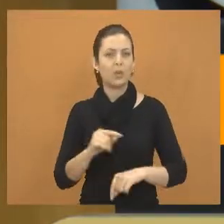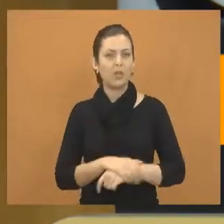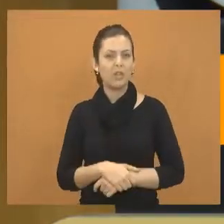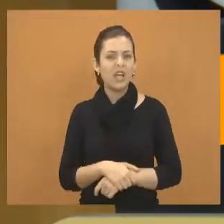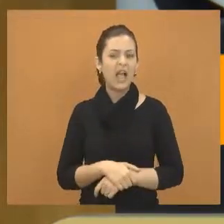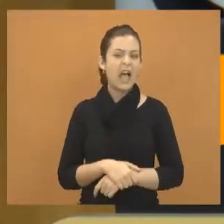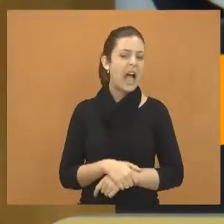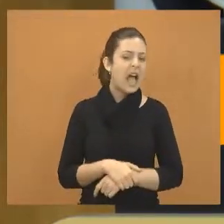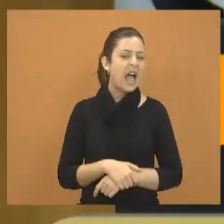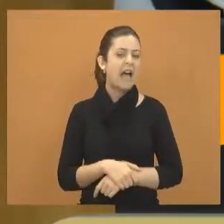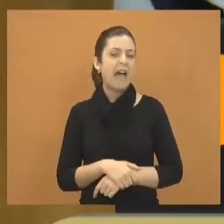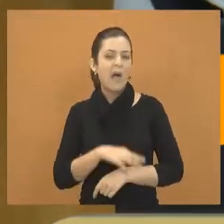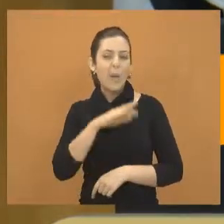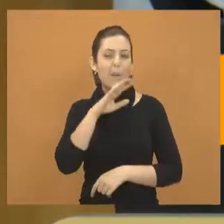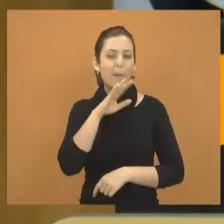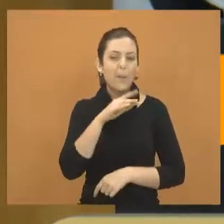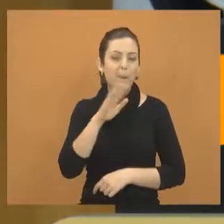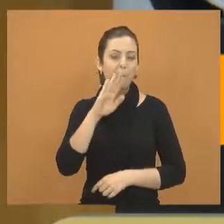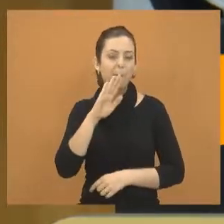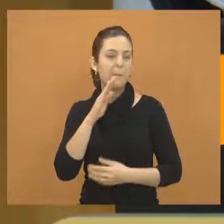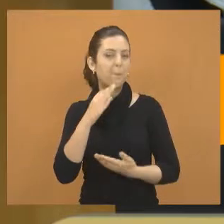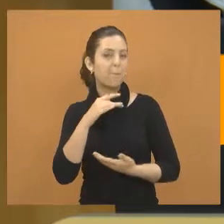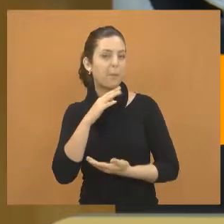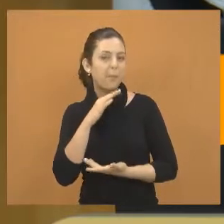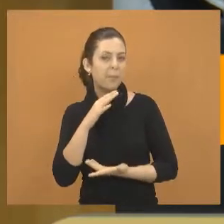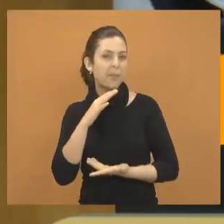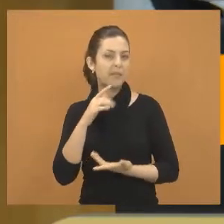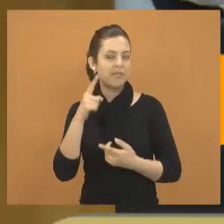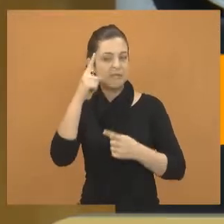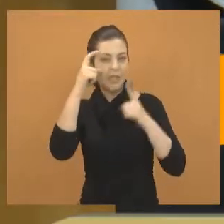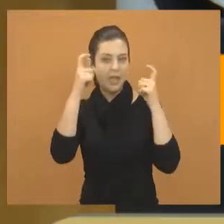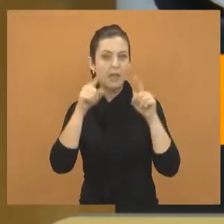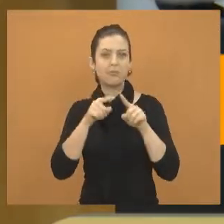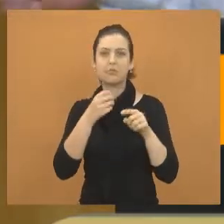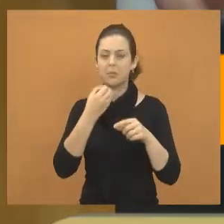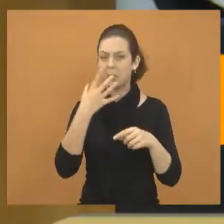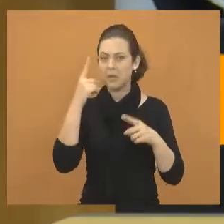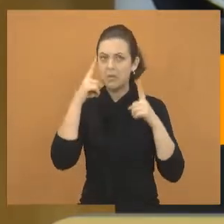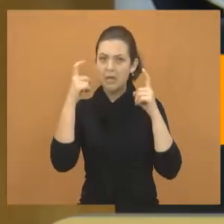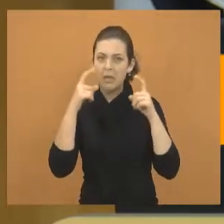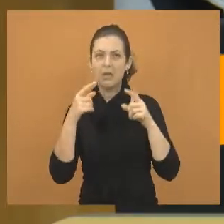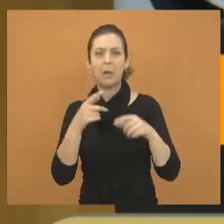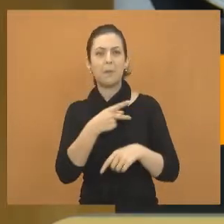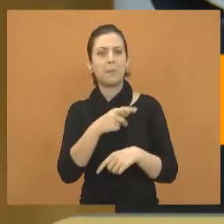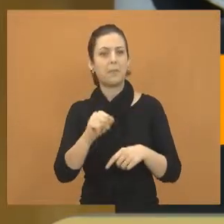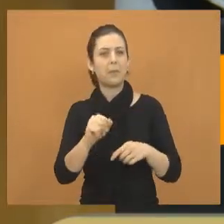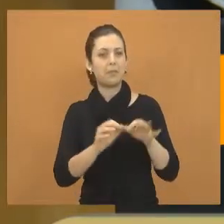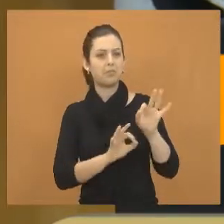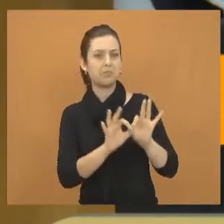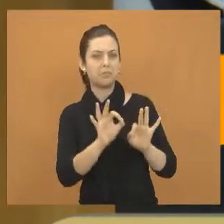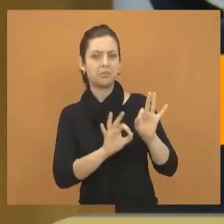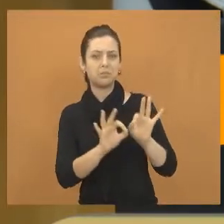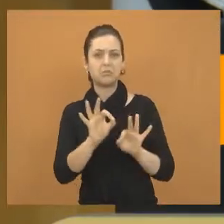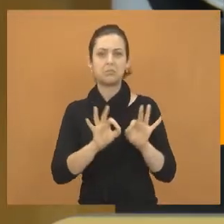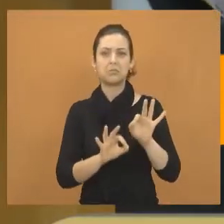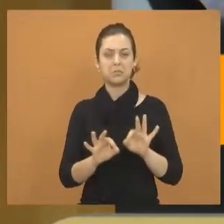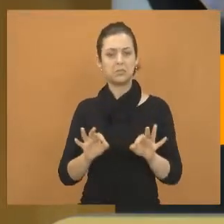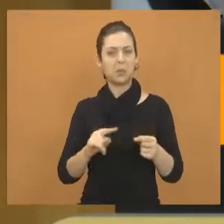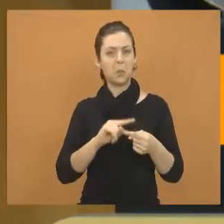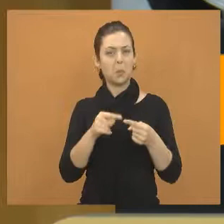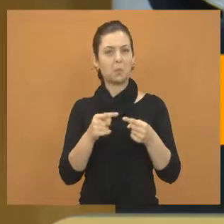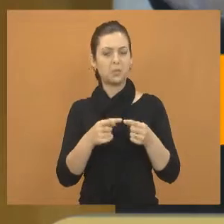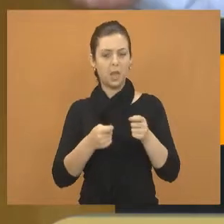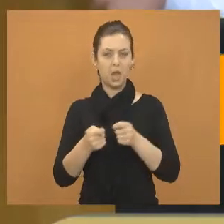fé, eu acredito que o Poder Executivo tem toda a boa intenção de construir um PPA segundo as